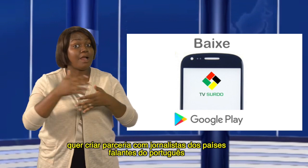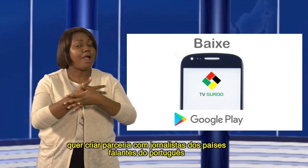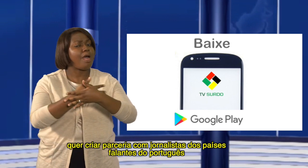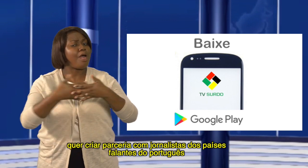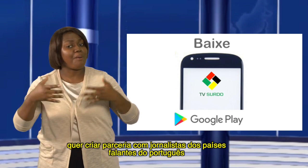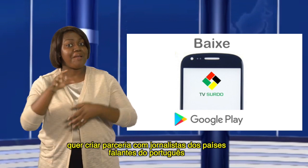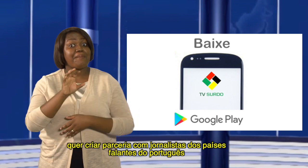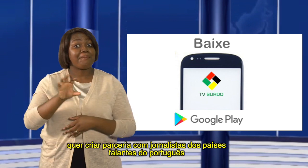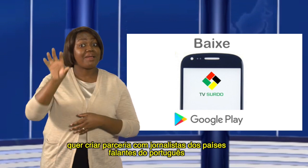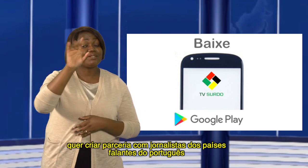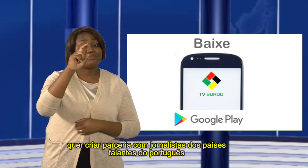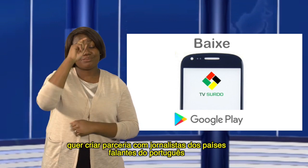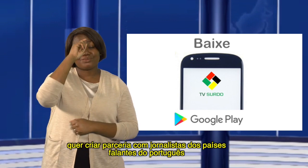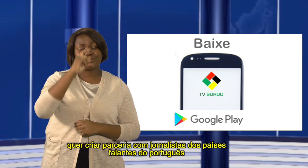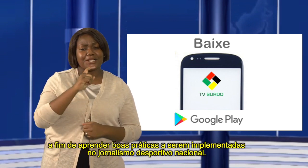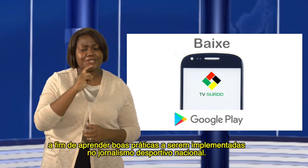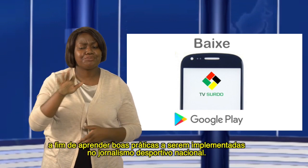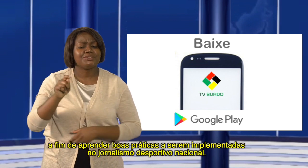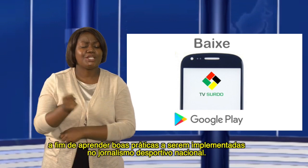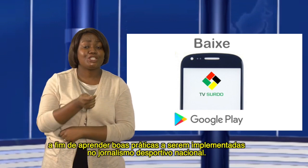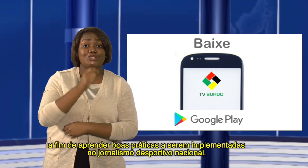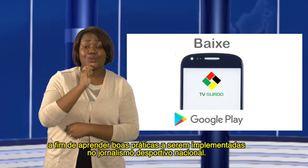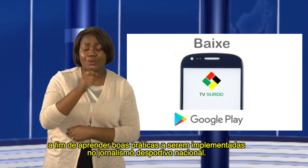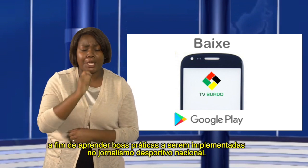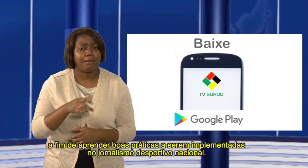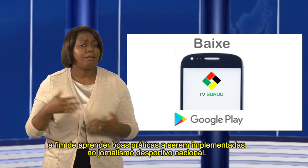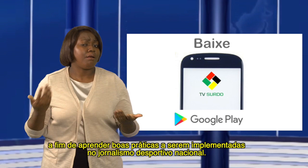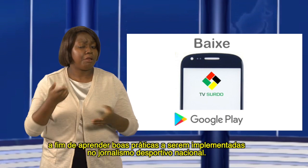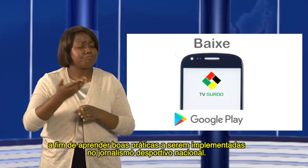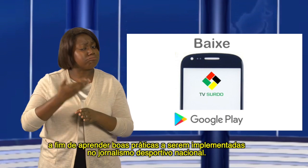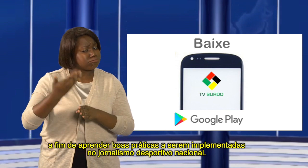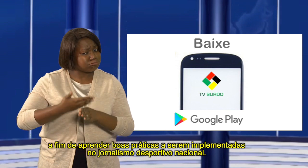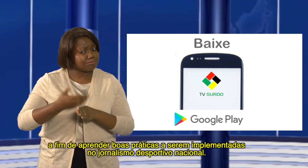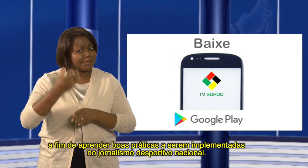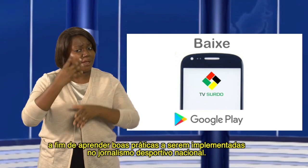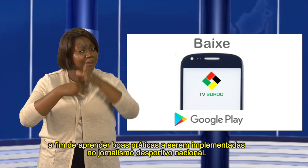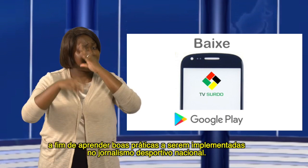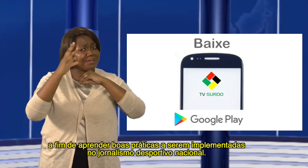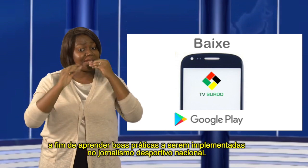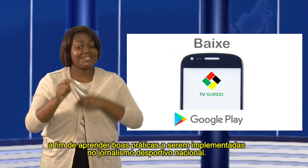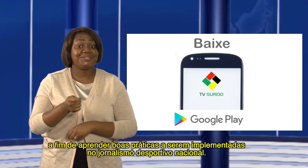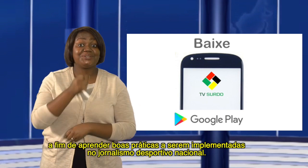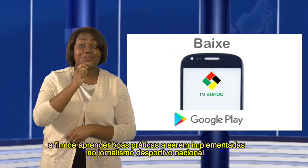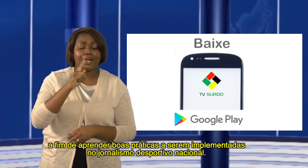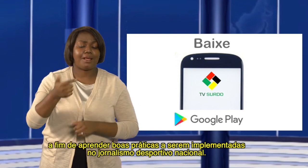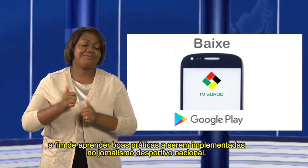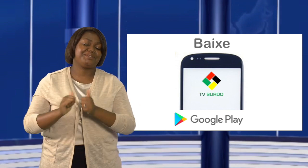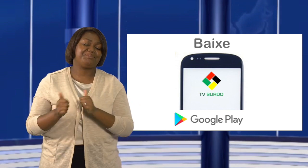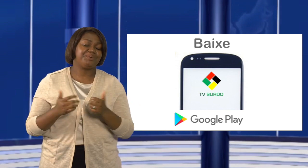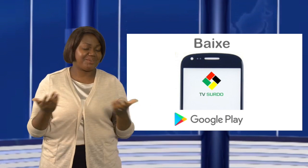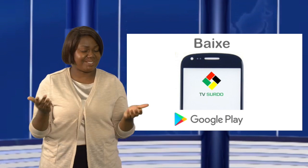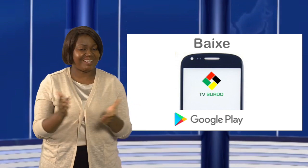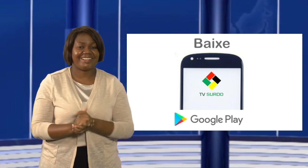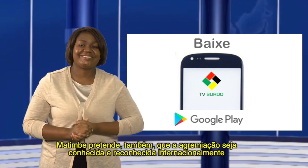jornalistas dos países falantes de português, a fim de aprender boas práticas a serem implementadas no jornalismo desportivo